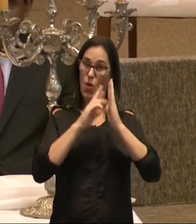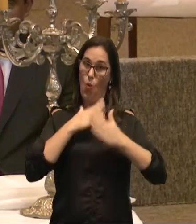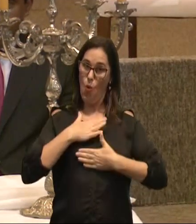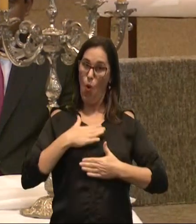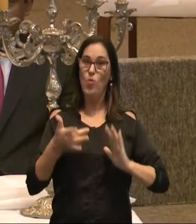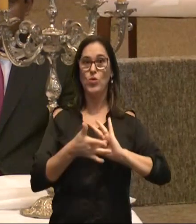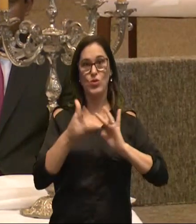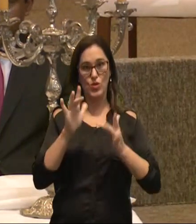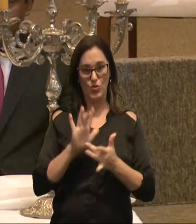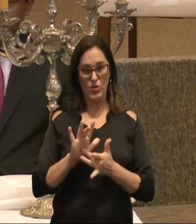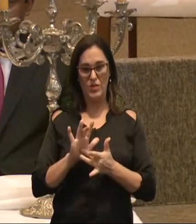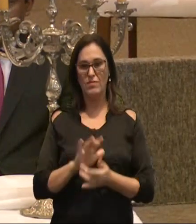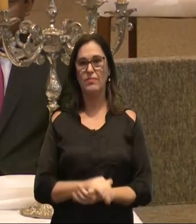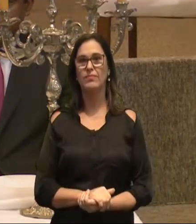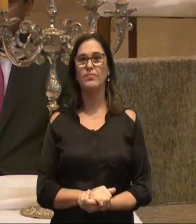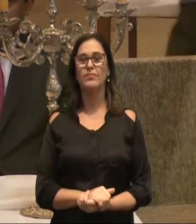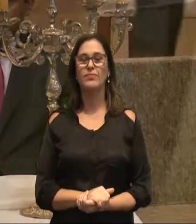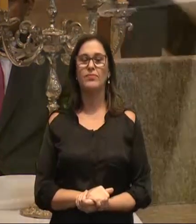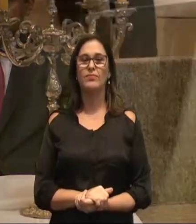Senhor.